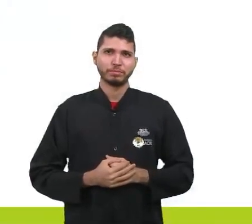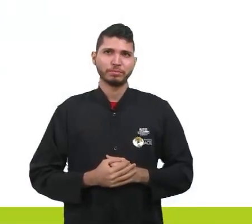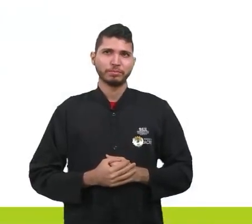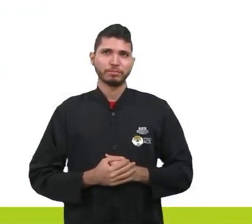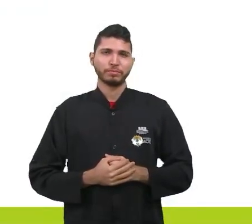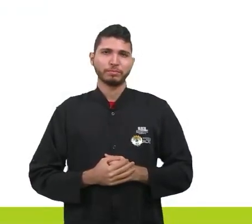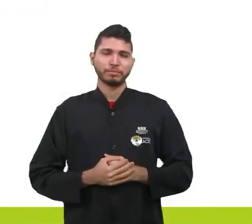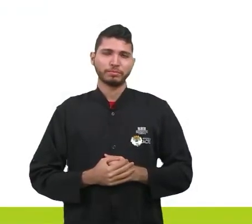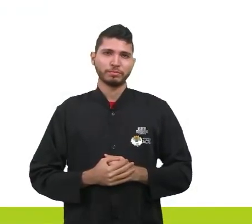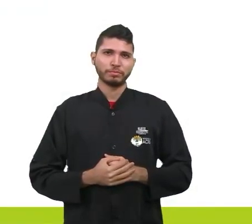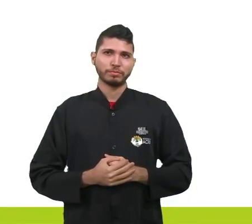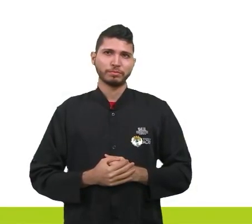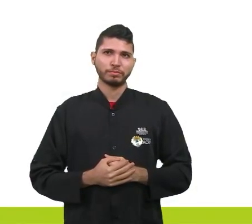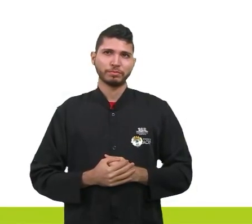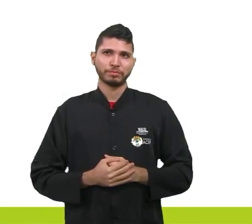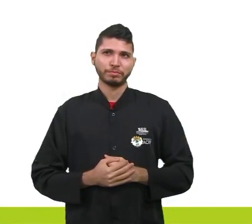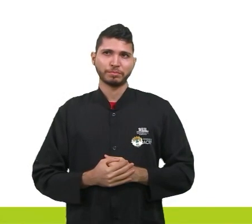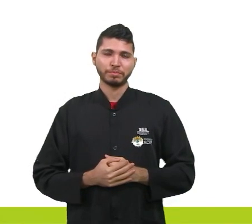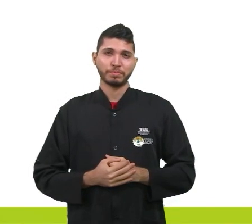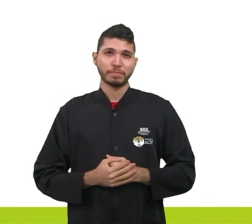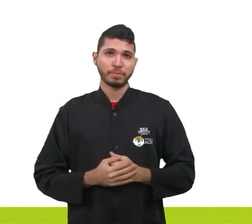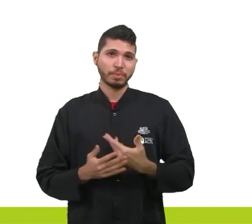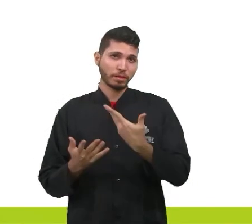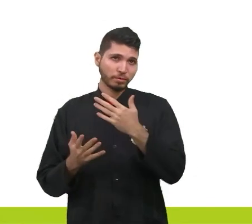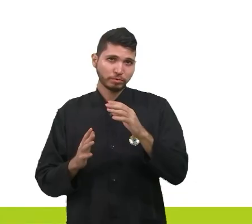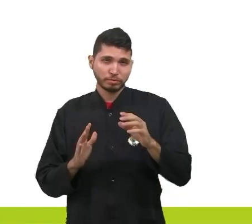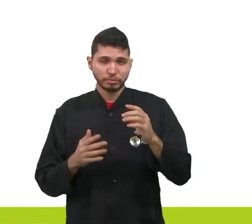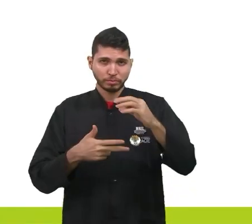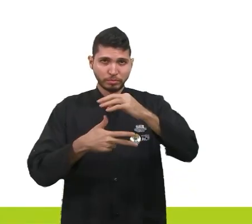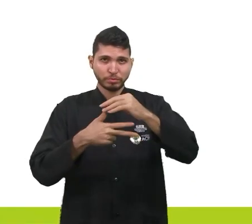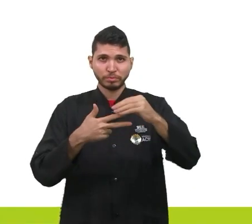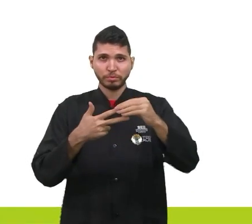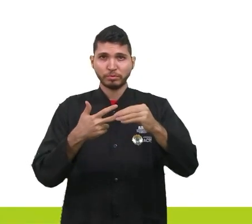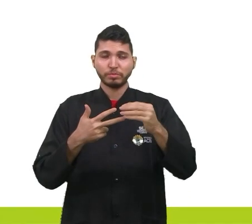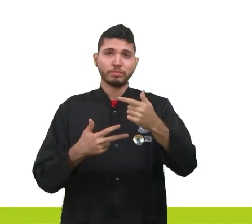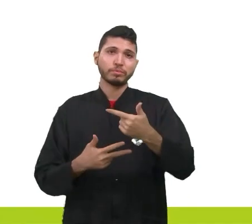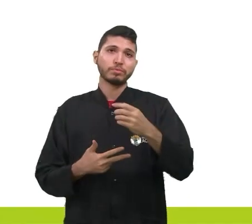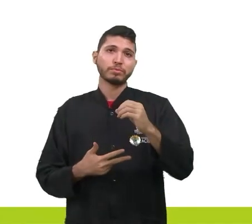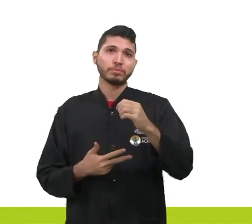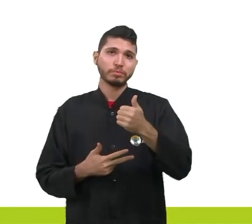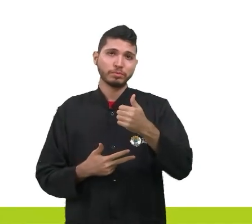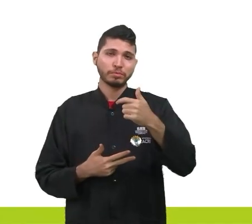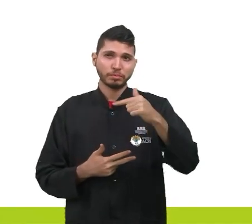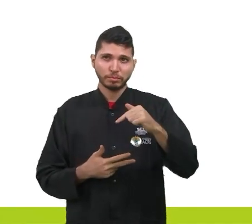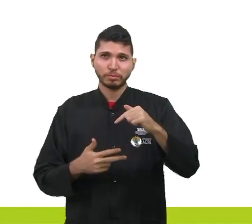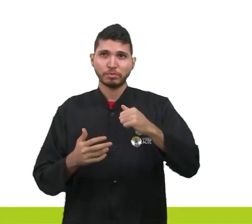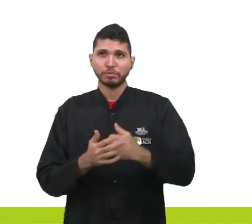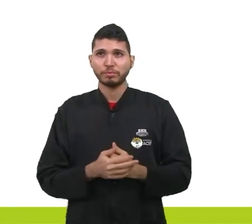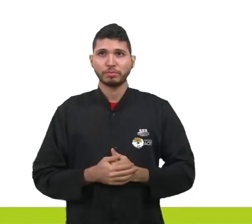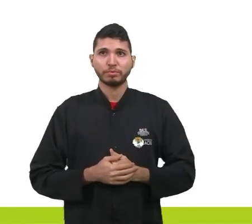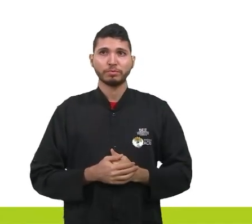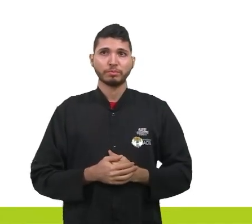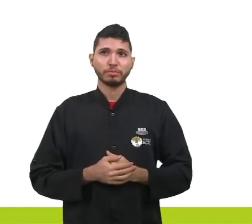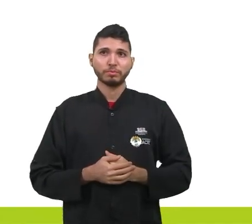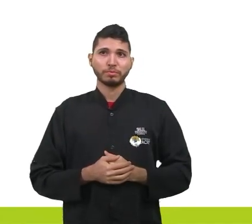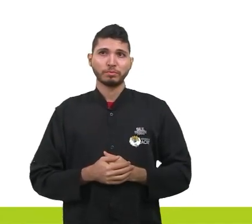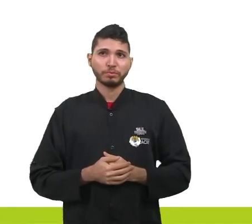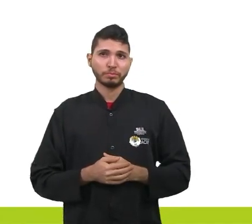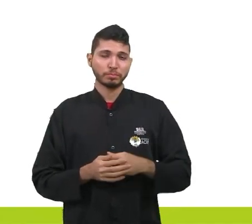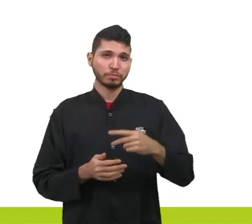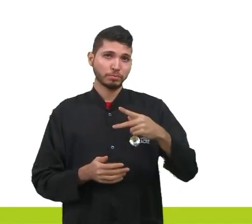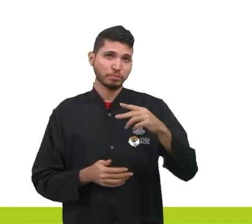é, olha que interessante, de 2017 do Enem, diz: o ganhador do Prêmio Nobel, Philip